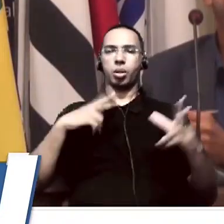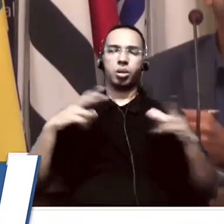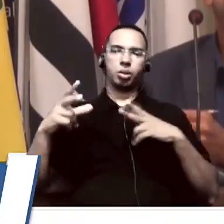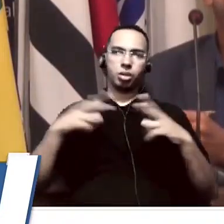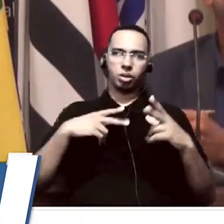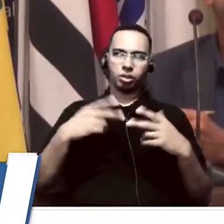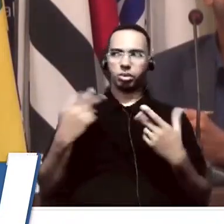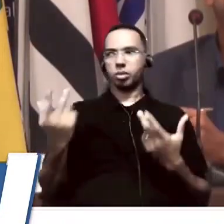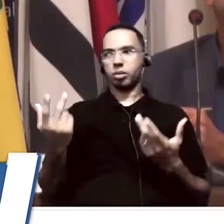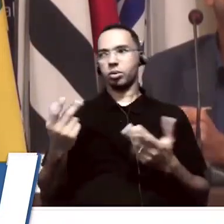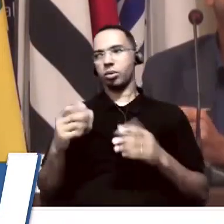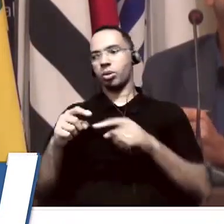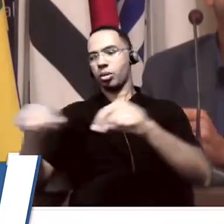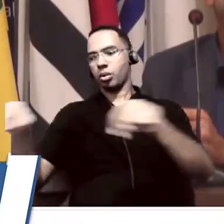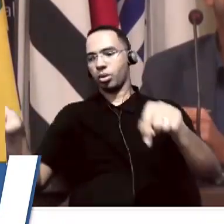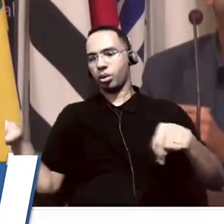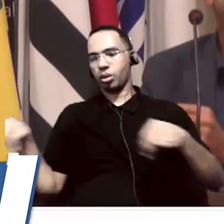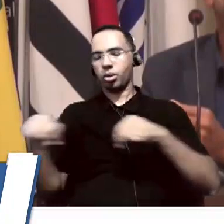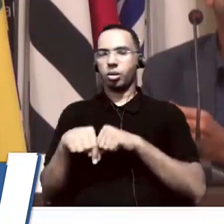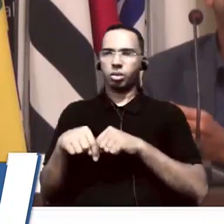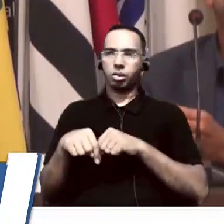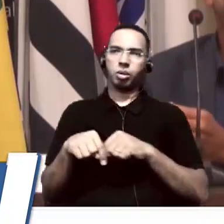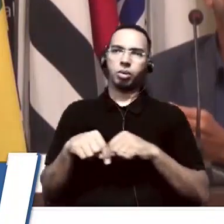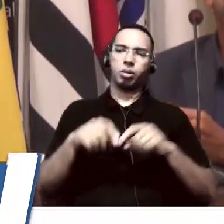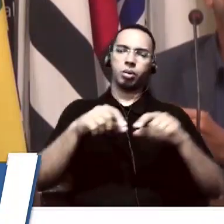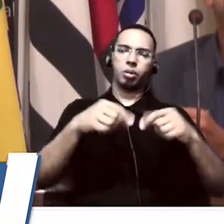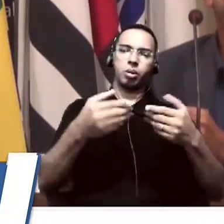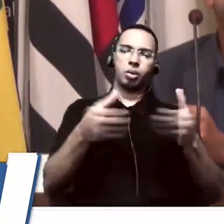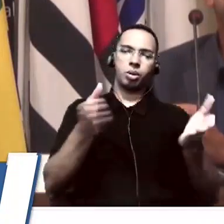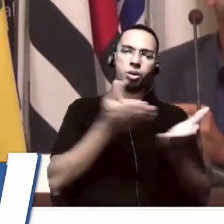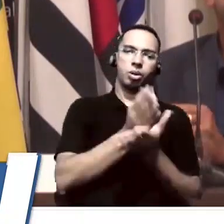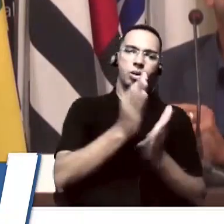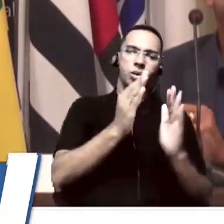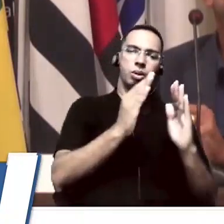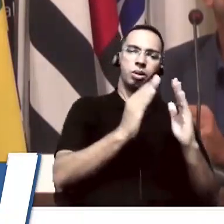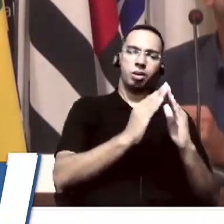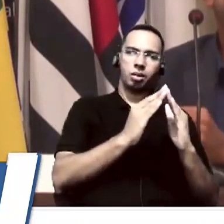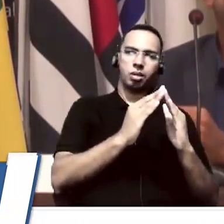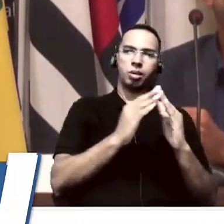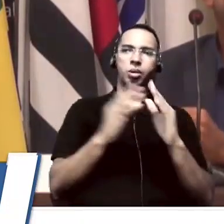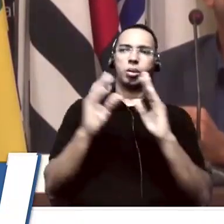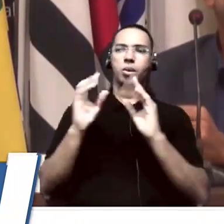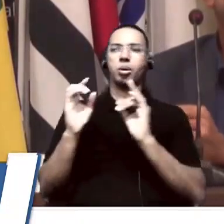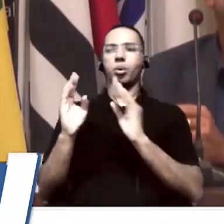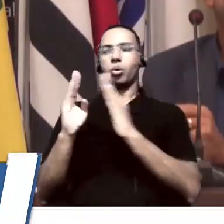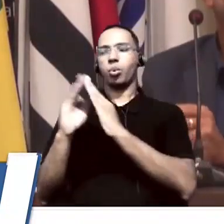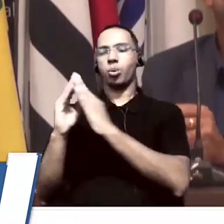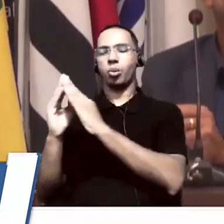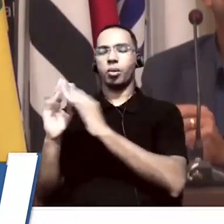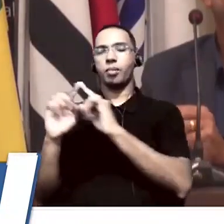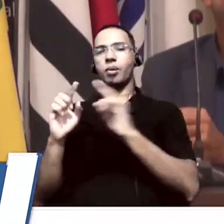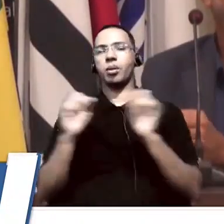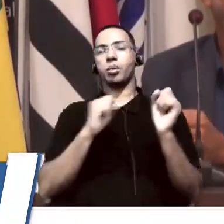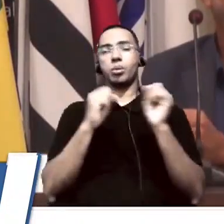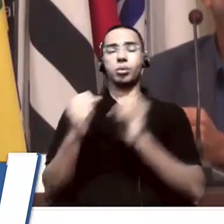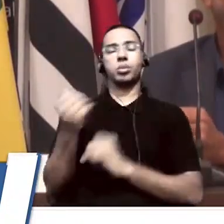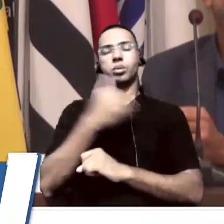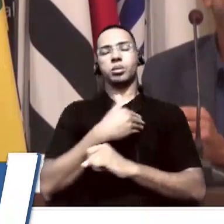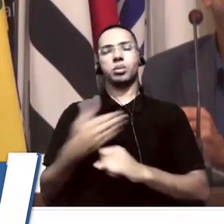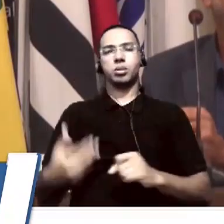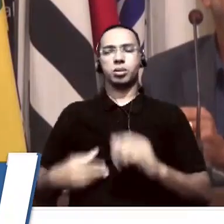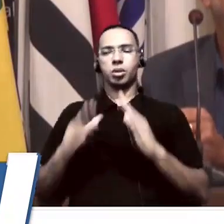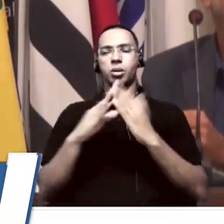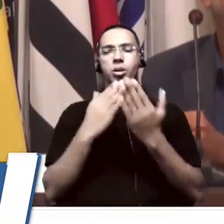tipo loteamentos, lotes, aprovação de casas e conjuntos habitacionais, mas tem também o poder público, como creche,